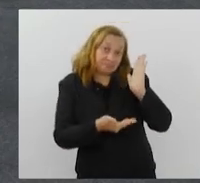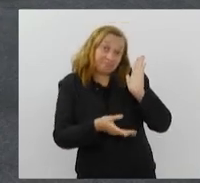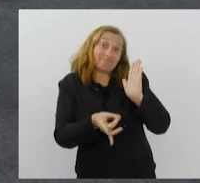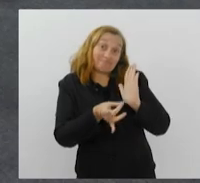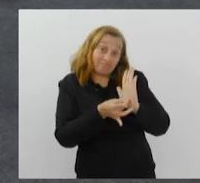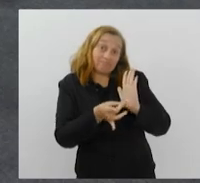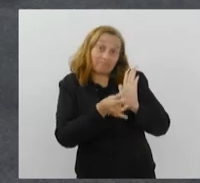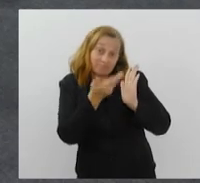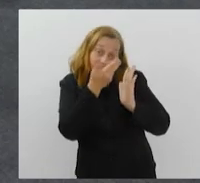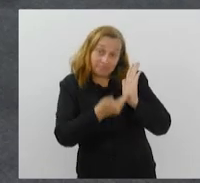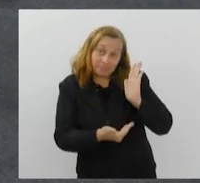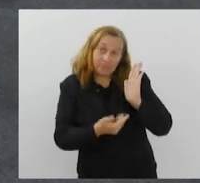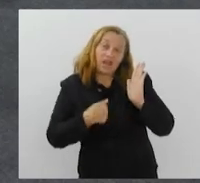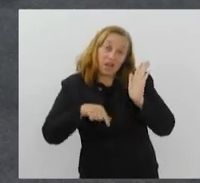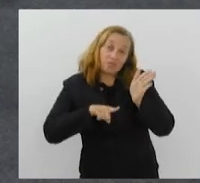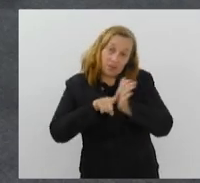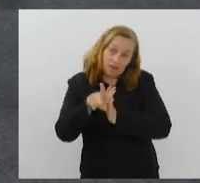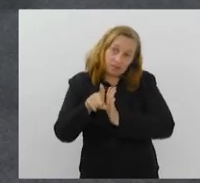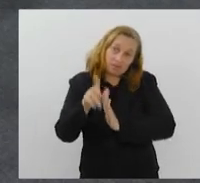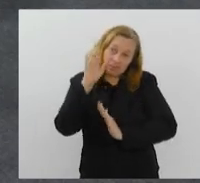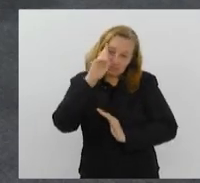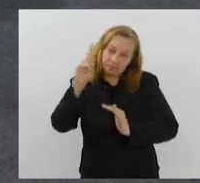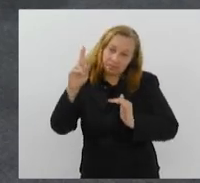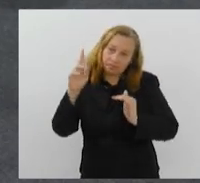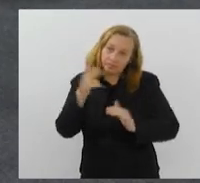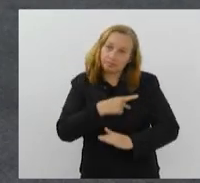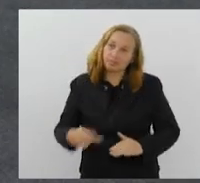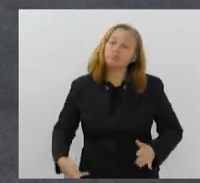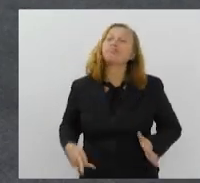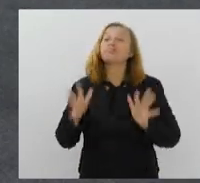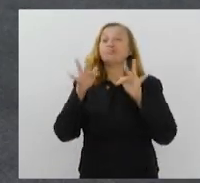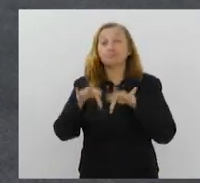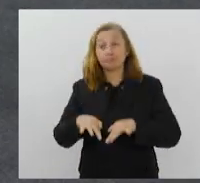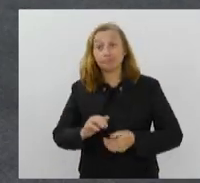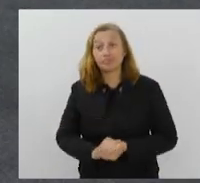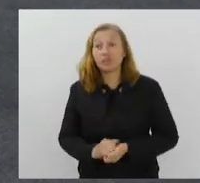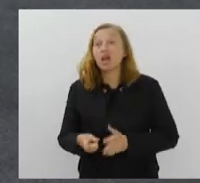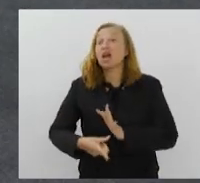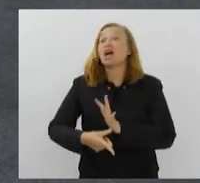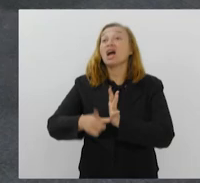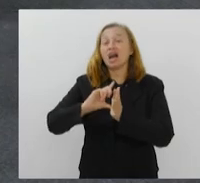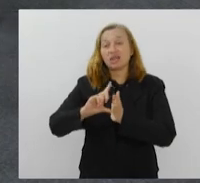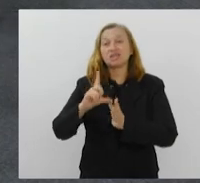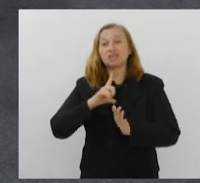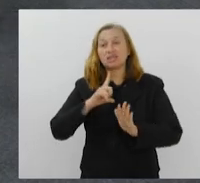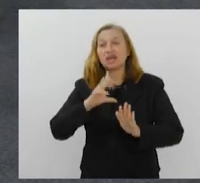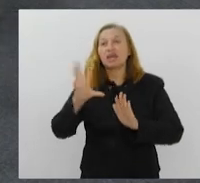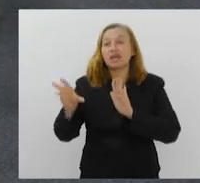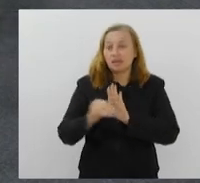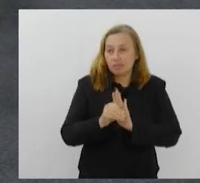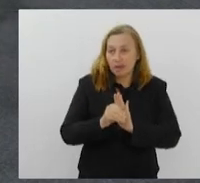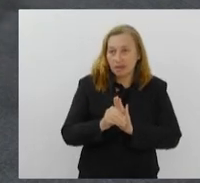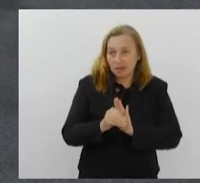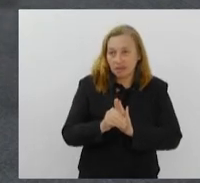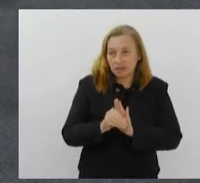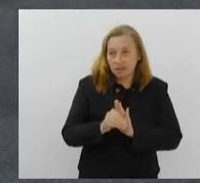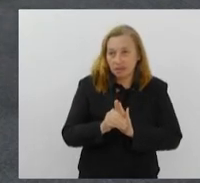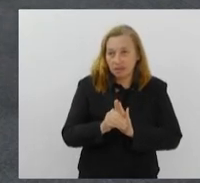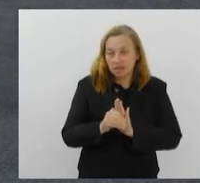verdade. Aí eu pergunto a Vossa Excelência e concluo, deputado. Antes de ter emenda impositiva, e cá entre